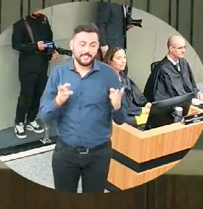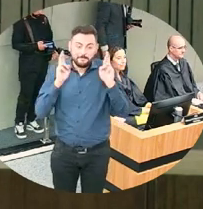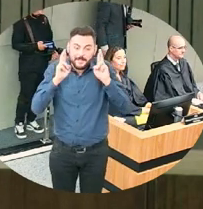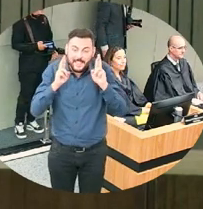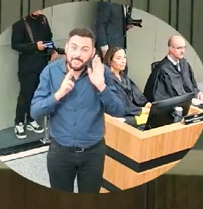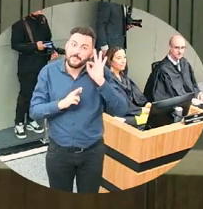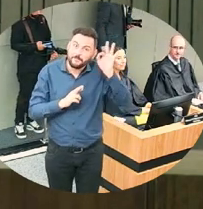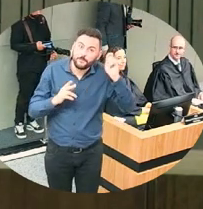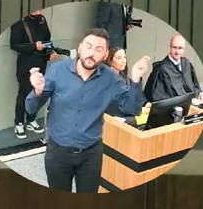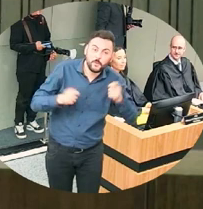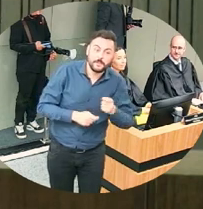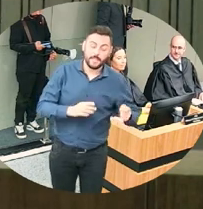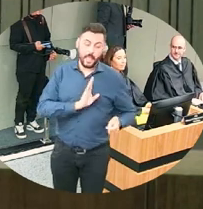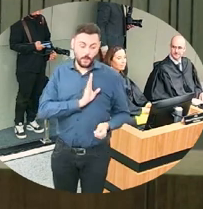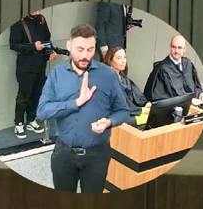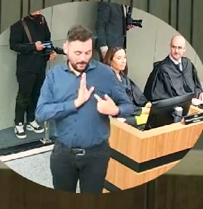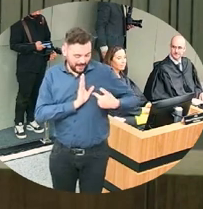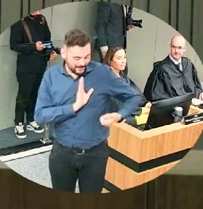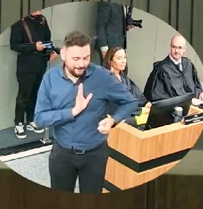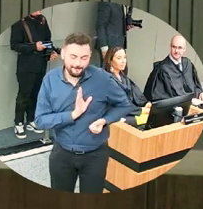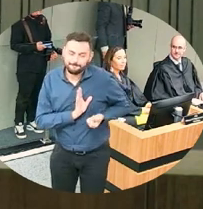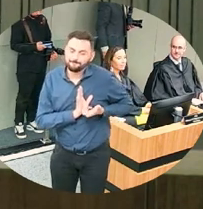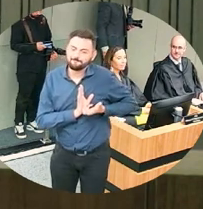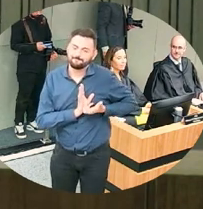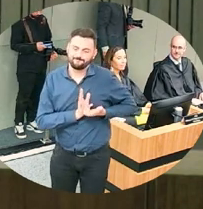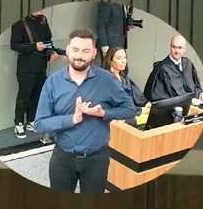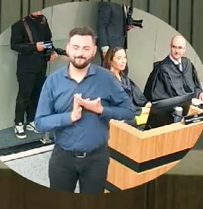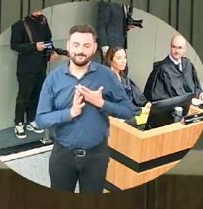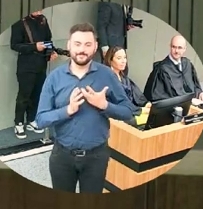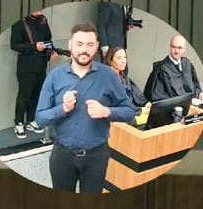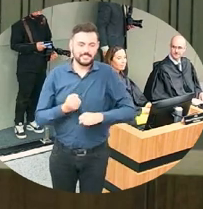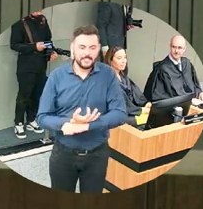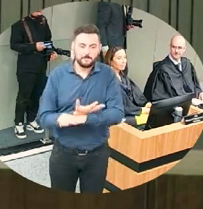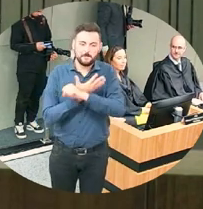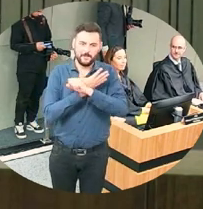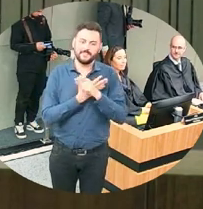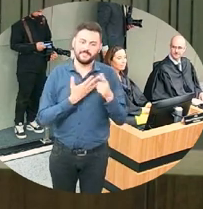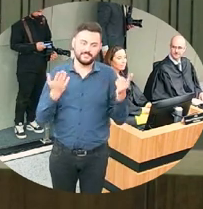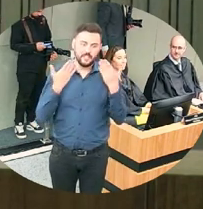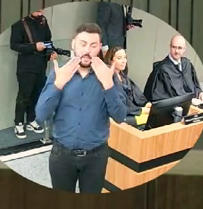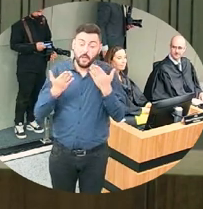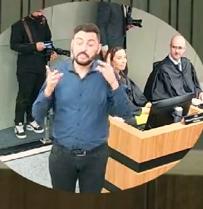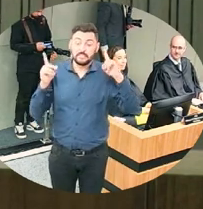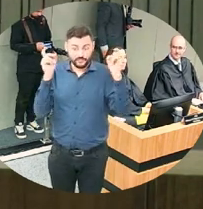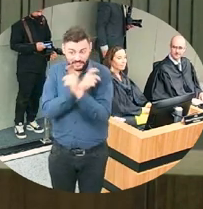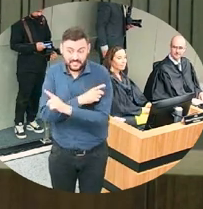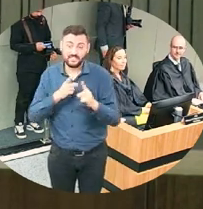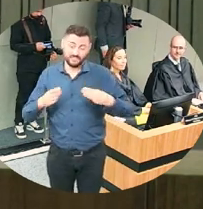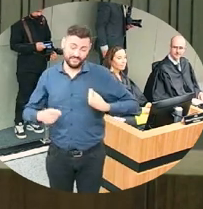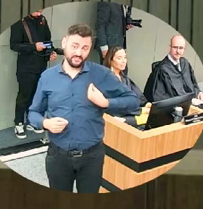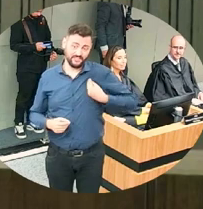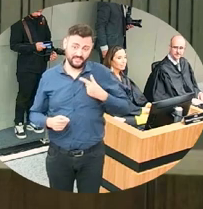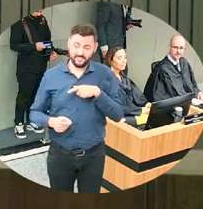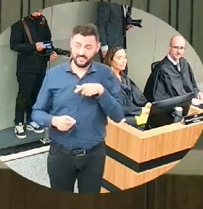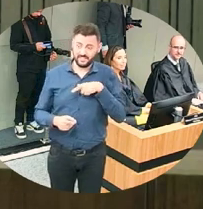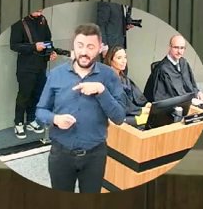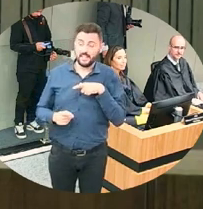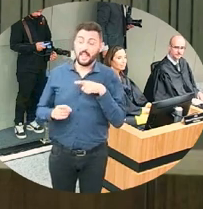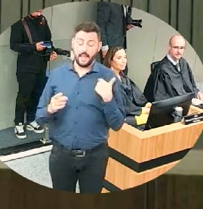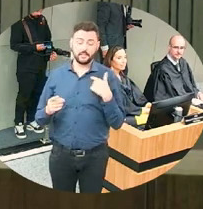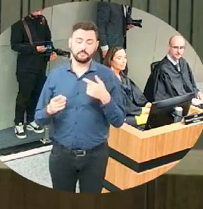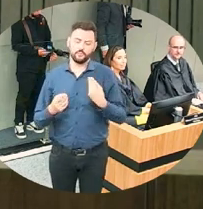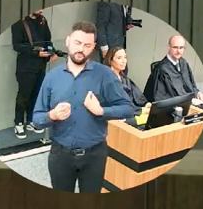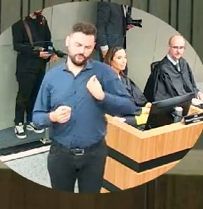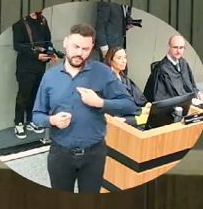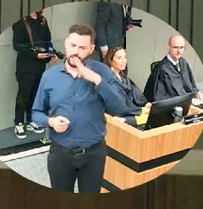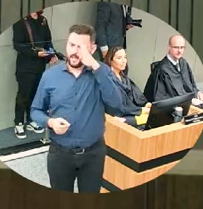de todas as adversidades que nós sabemos que muitas vezes não são poucas iniciada a vida acadêmica